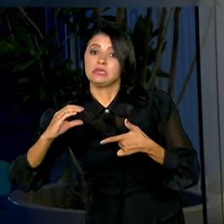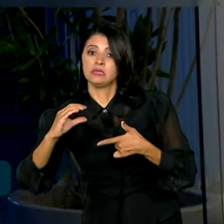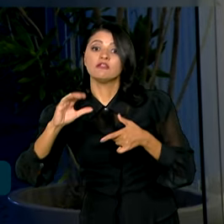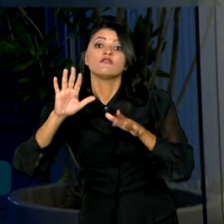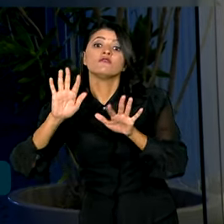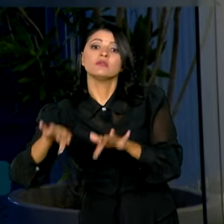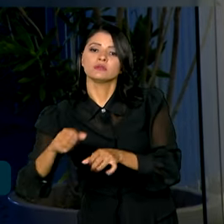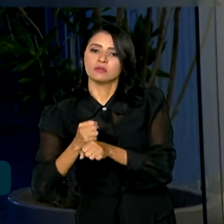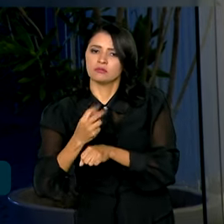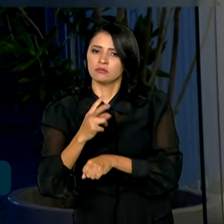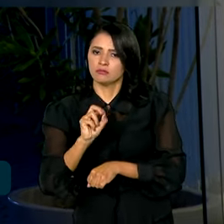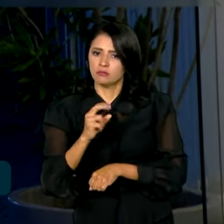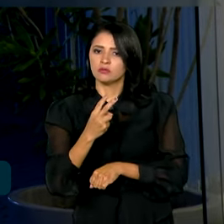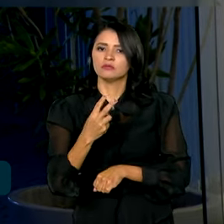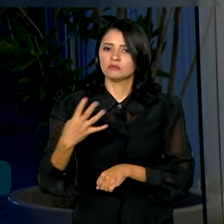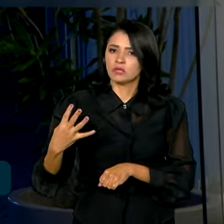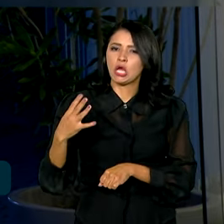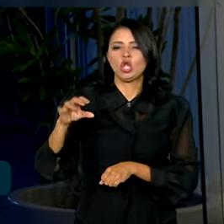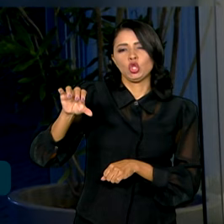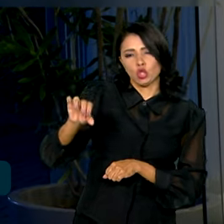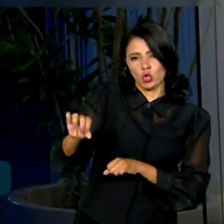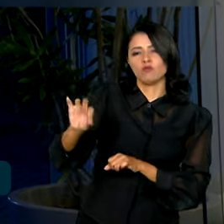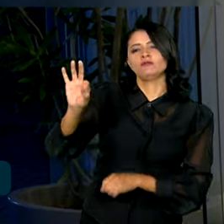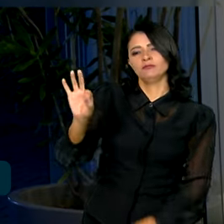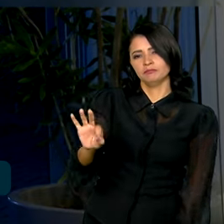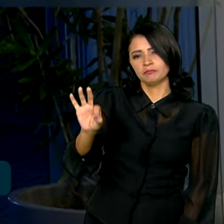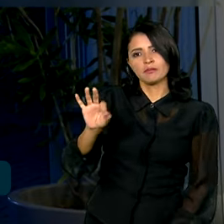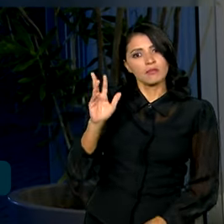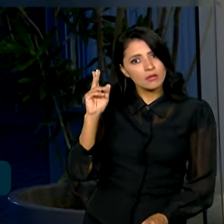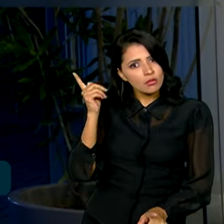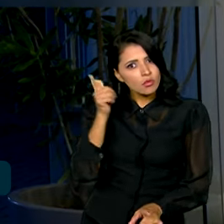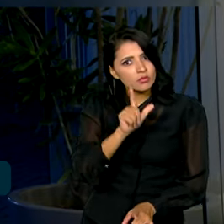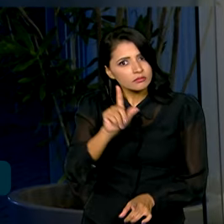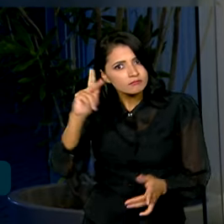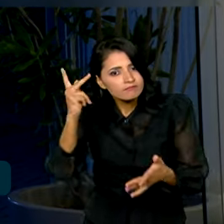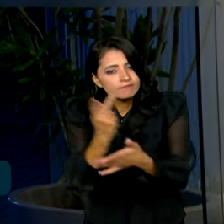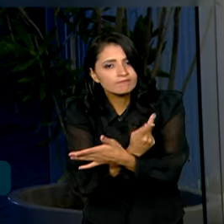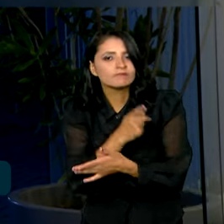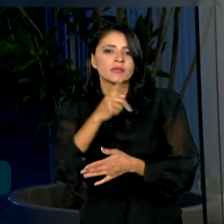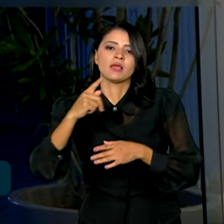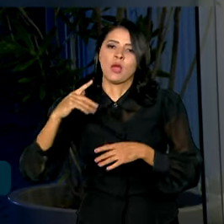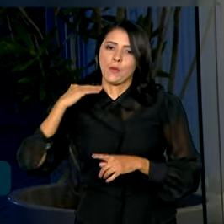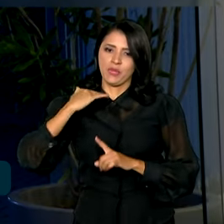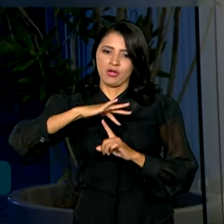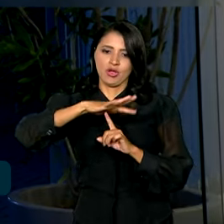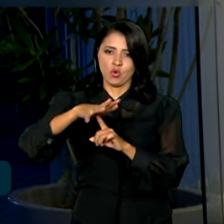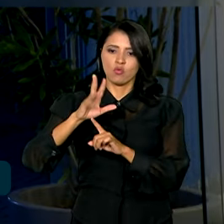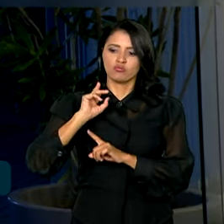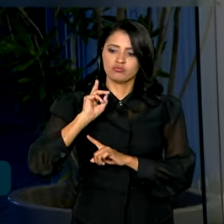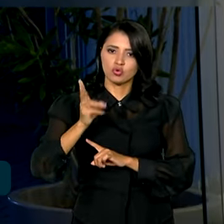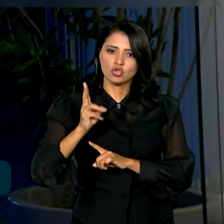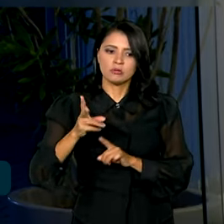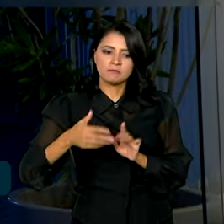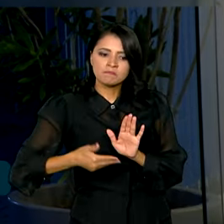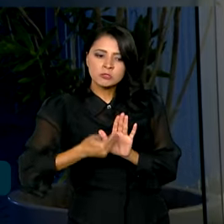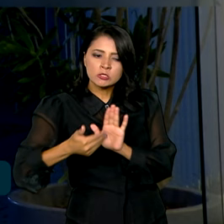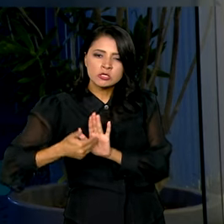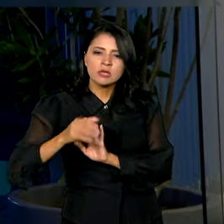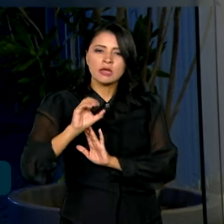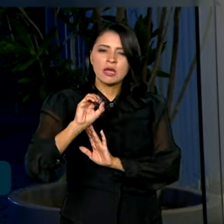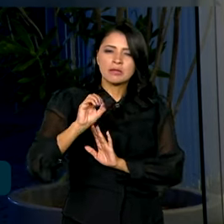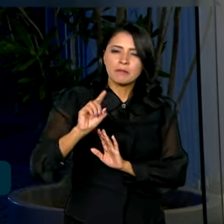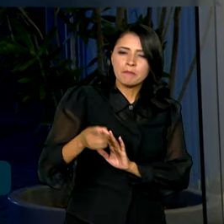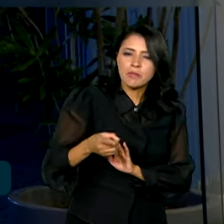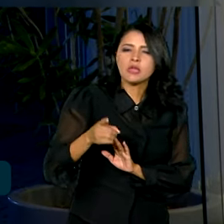fechar 2024 em 9%. Para que isso aconteça, então, o Banco Central deve manter aquele ritmo de cortes de